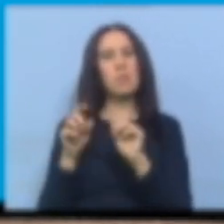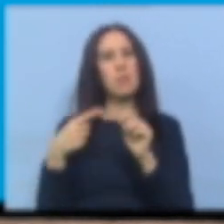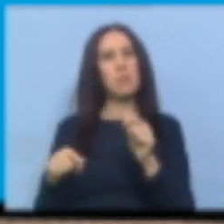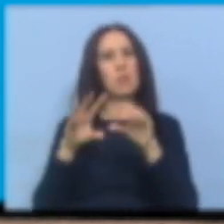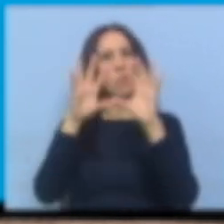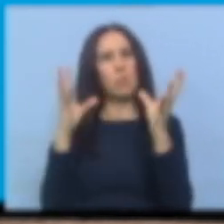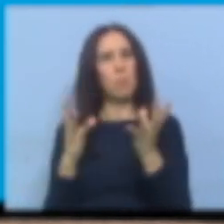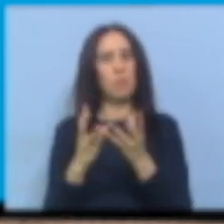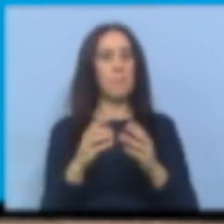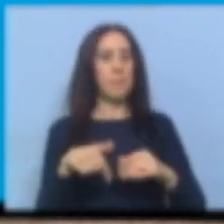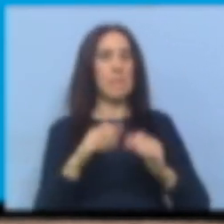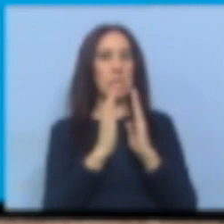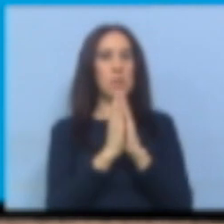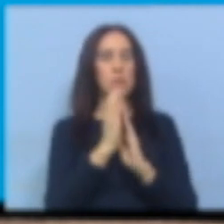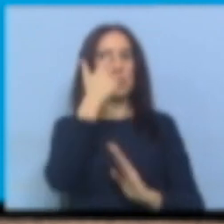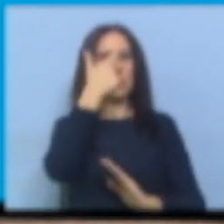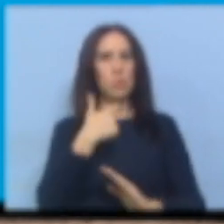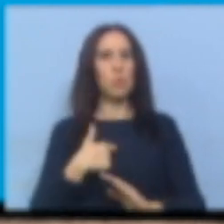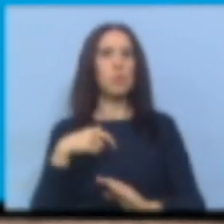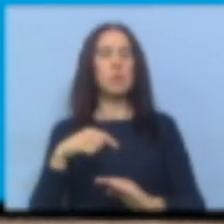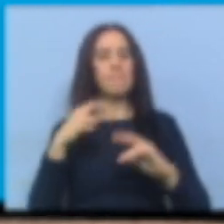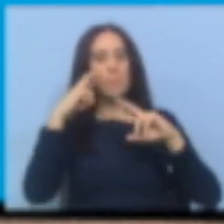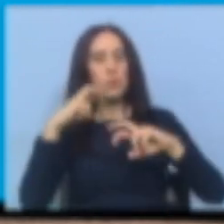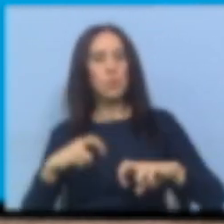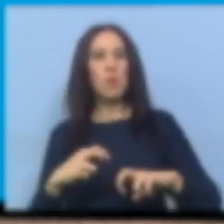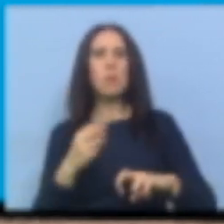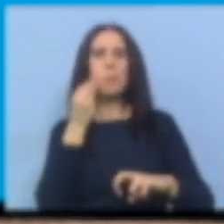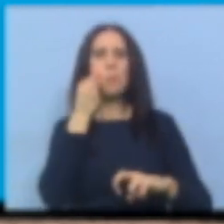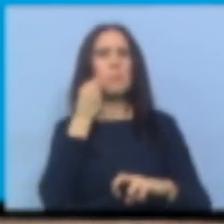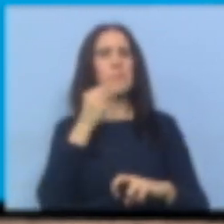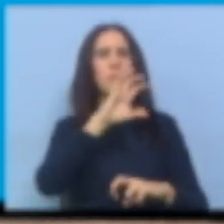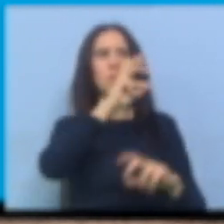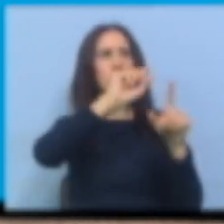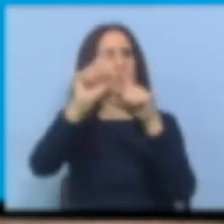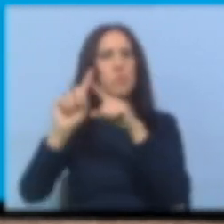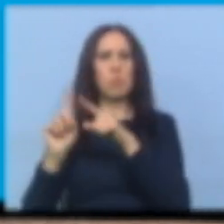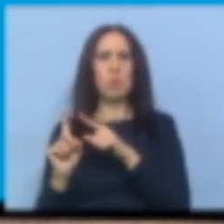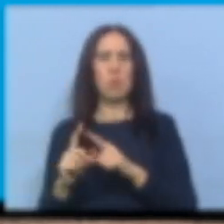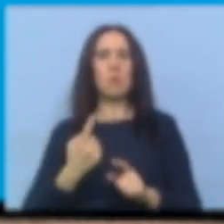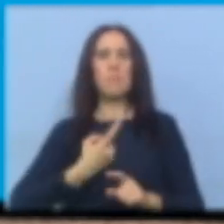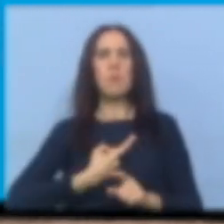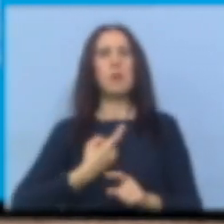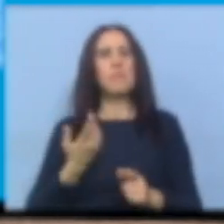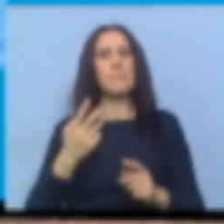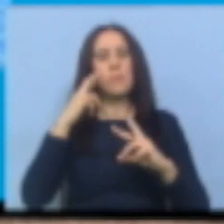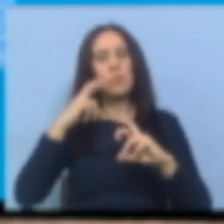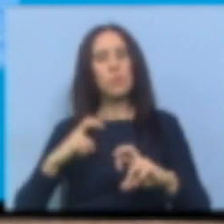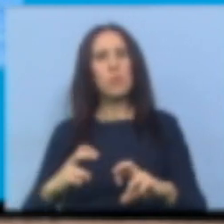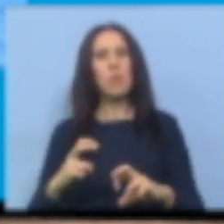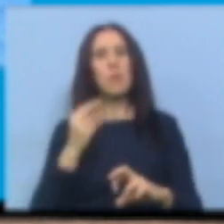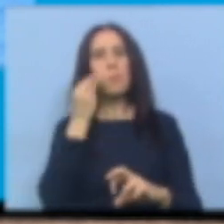o religioso hoje é um fenómeno que tem que ser estudado na sua escala transnacional, enfim, tem que ser estudado no contexto dos